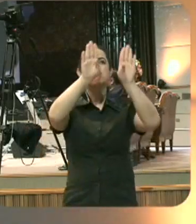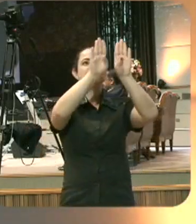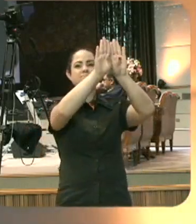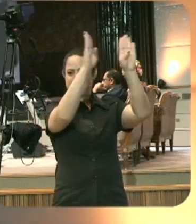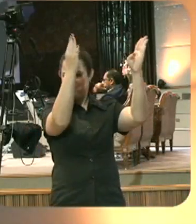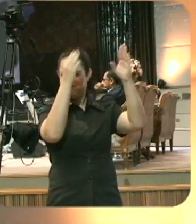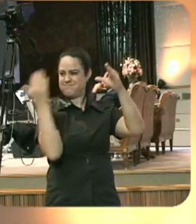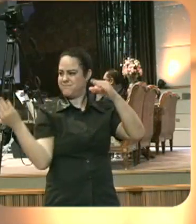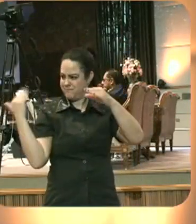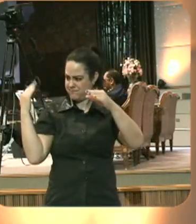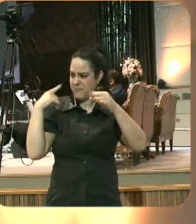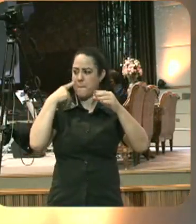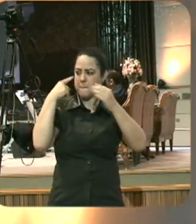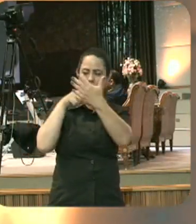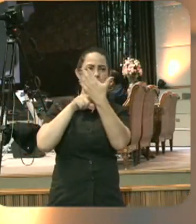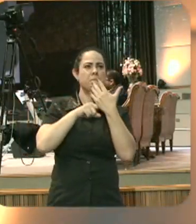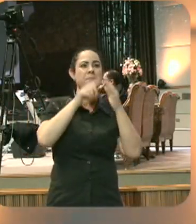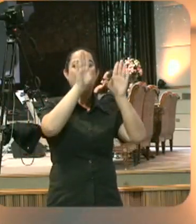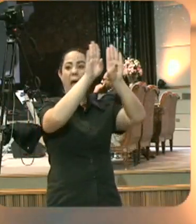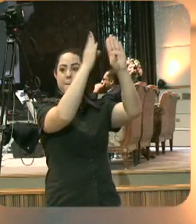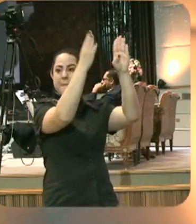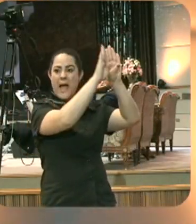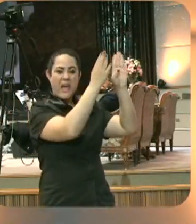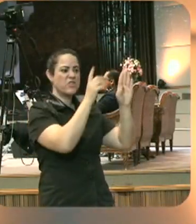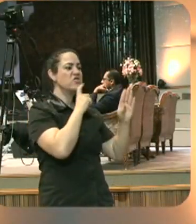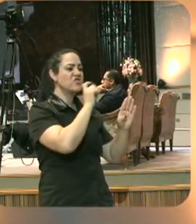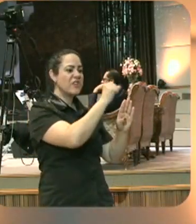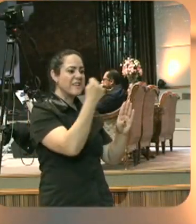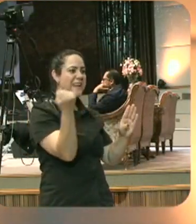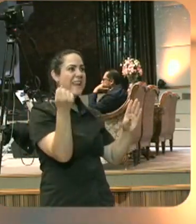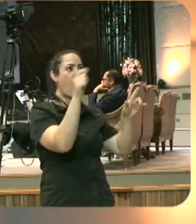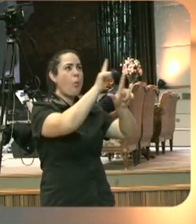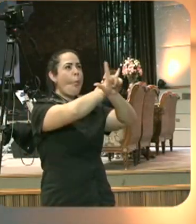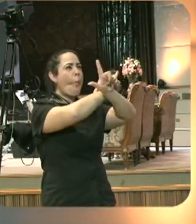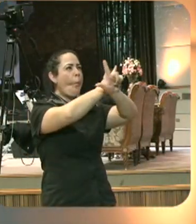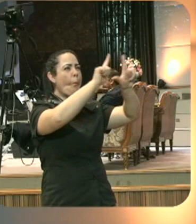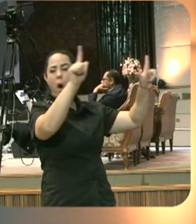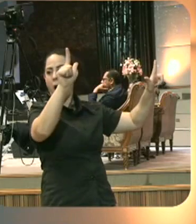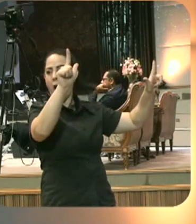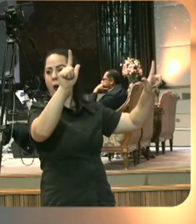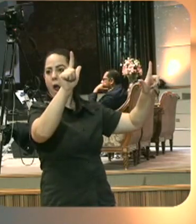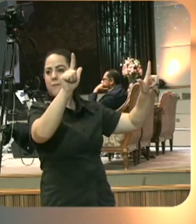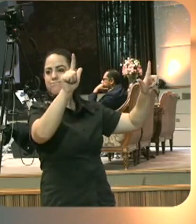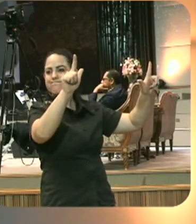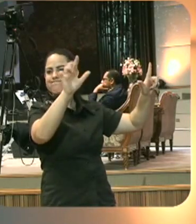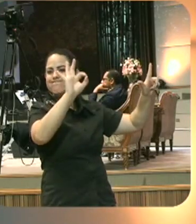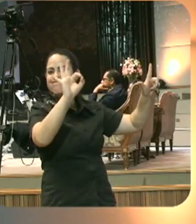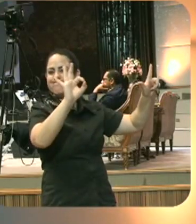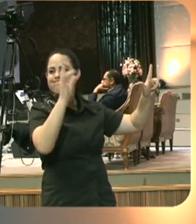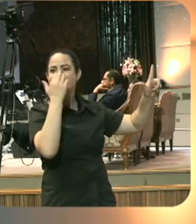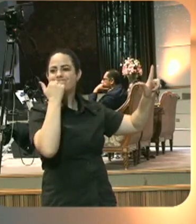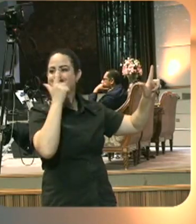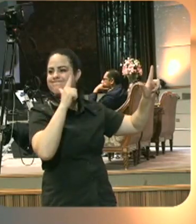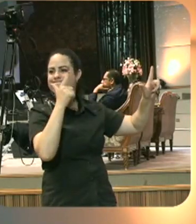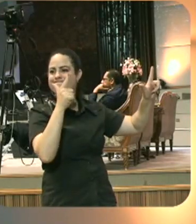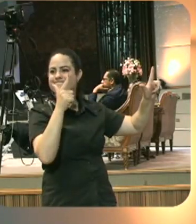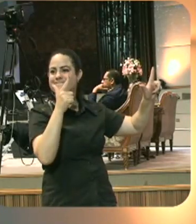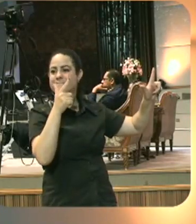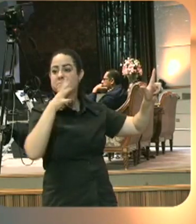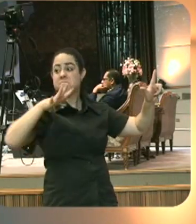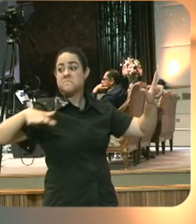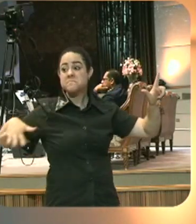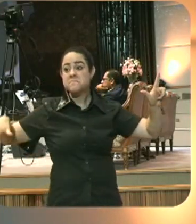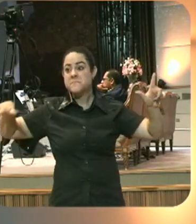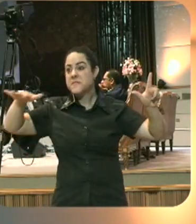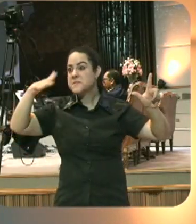armários da casa, e abriu a geladeira da casa, e não tinha nada na casa, e ninguém sabia